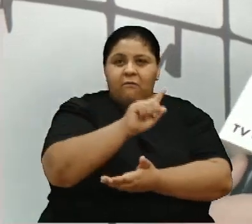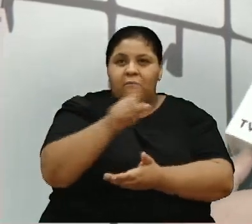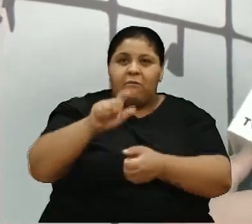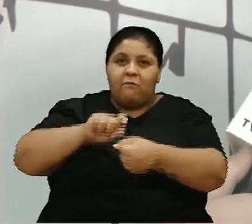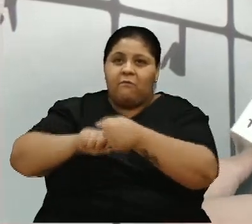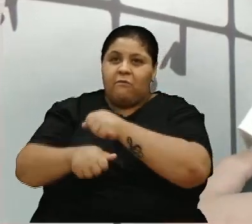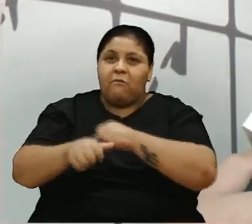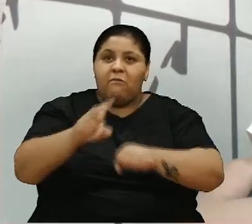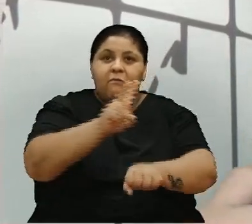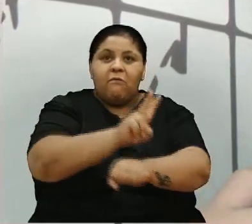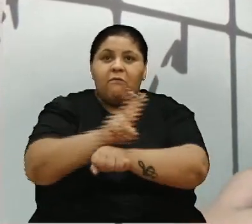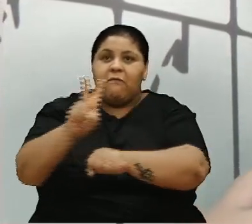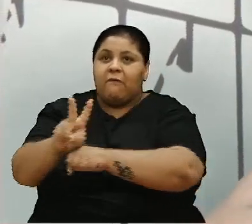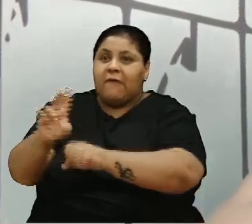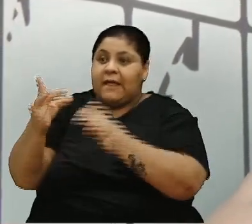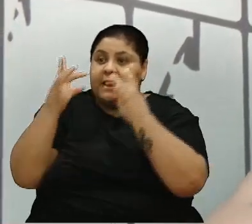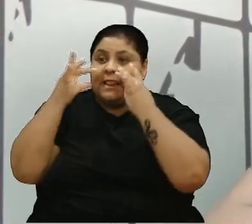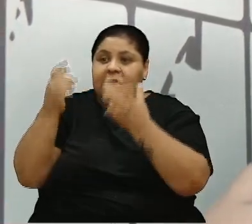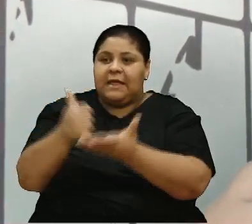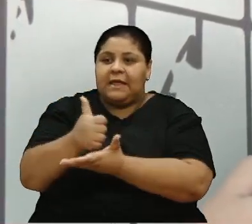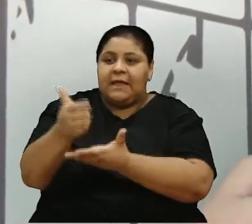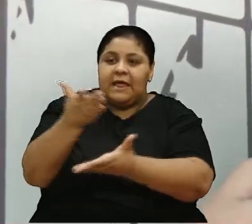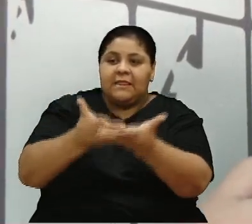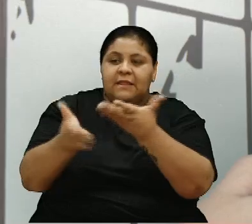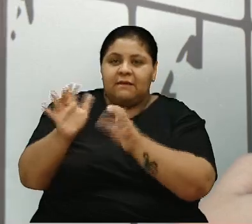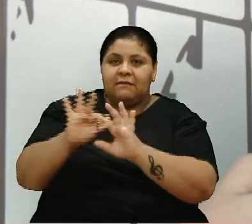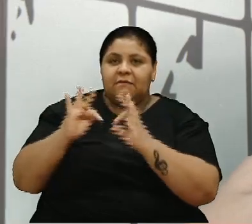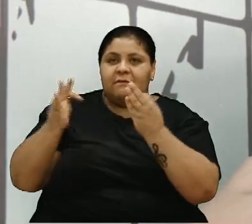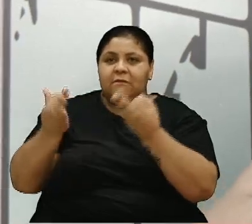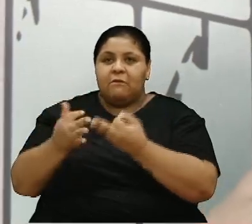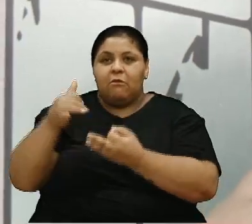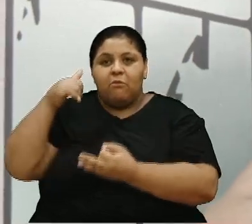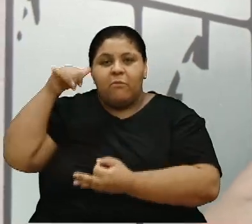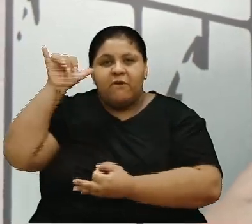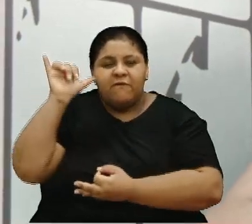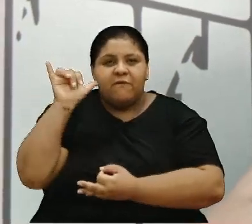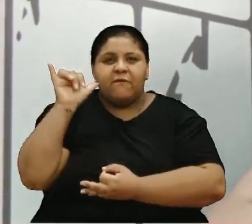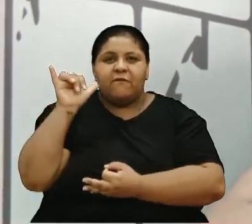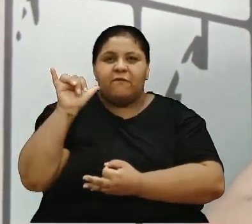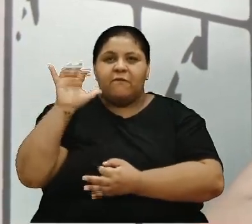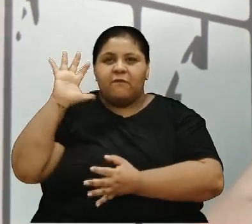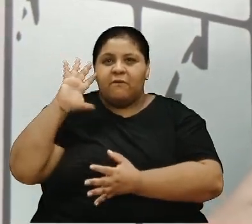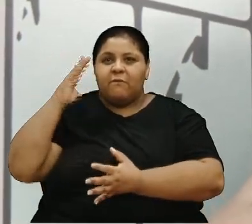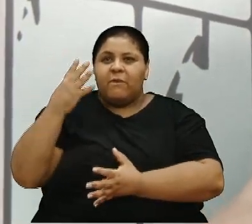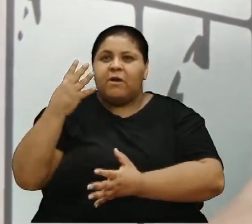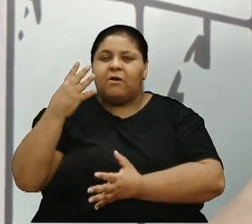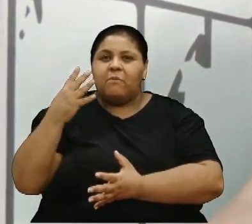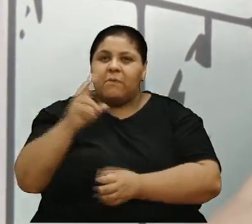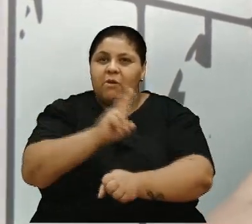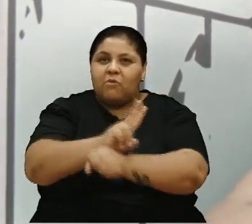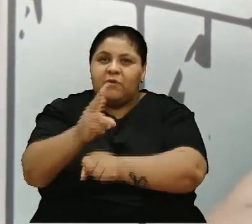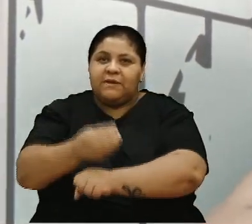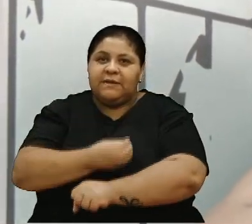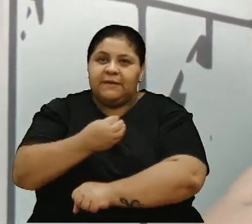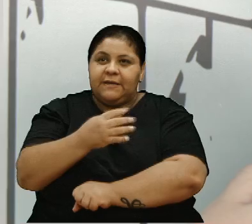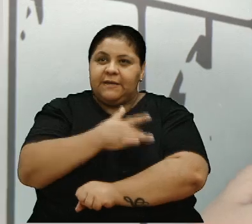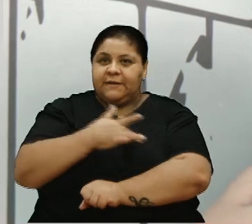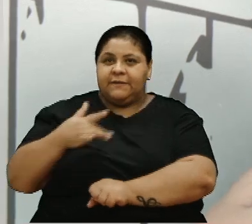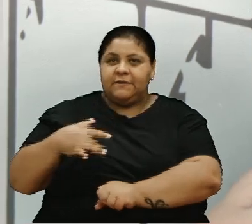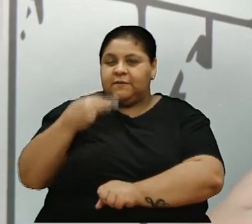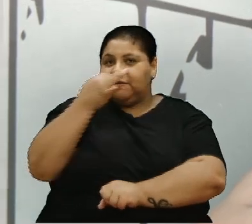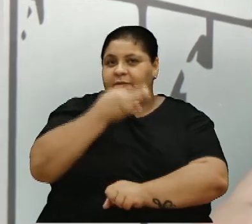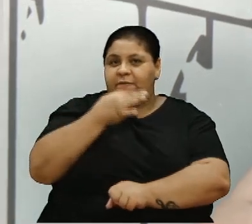na prevenção, que é na atenção básica, atender a família para prevenir, para promover de fato a vida e a saúde. Então, Caxias